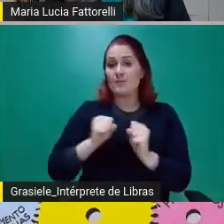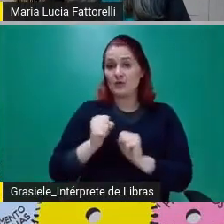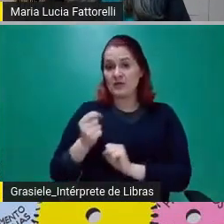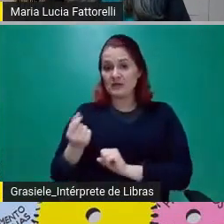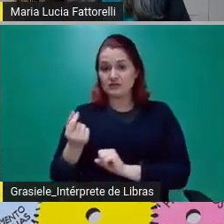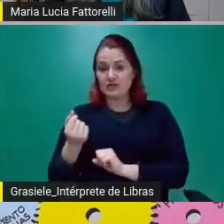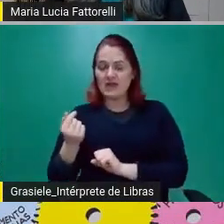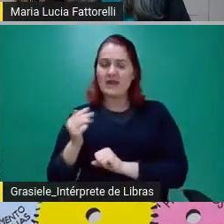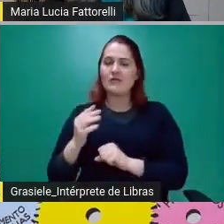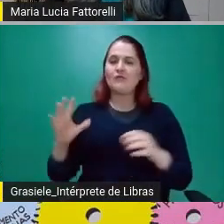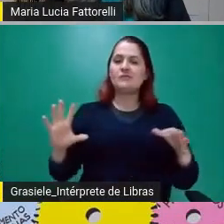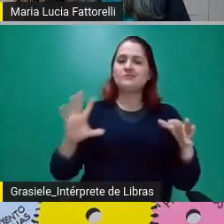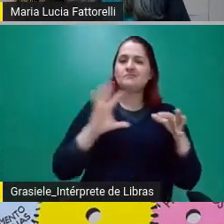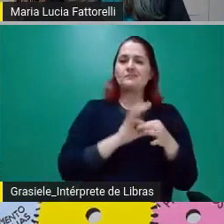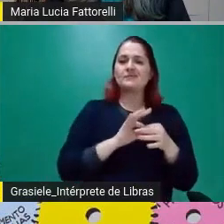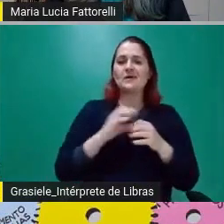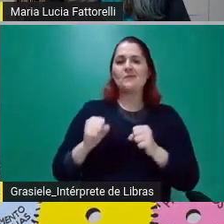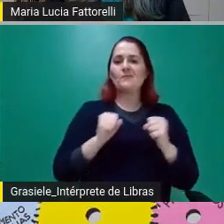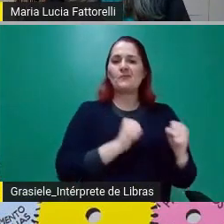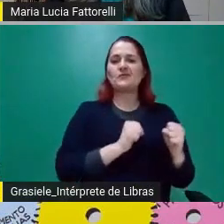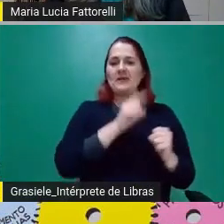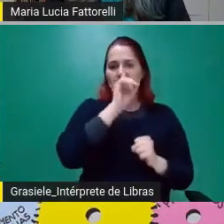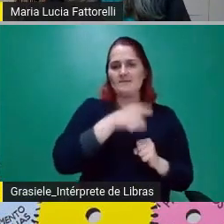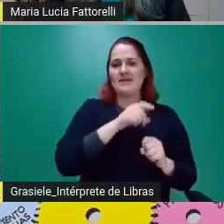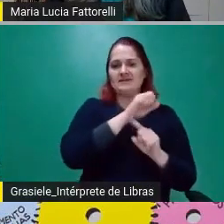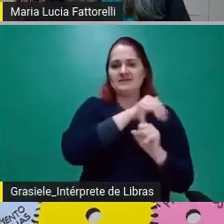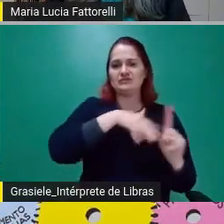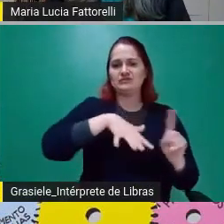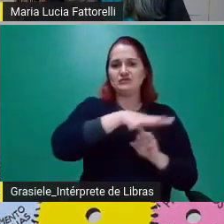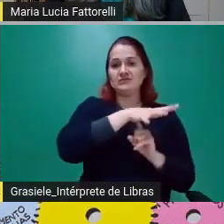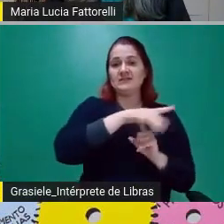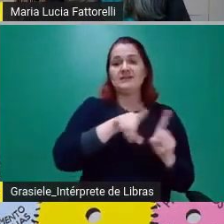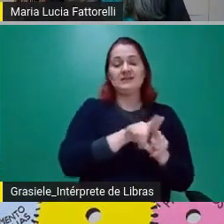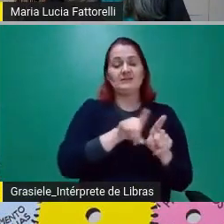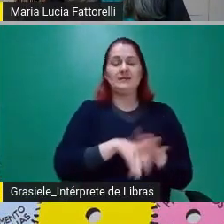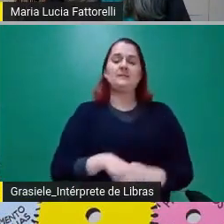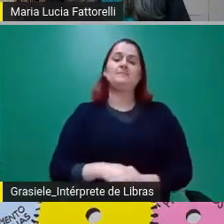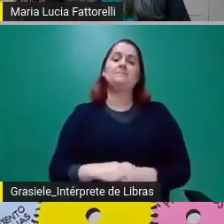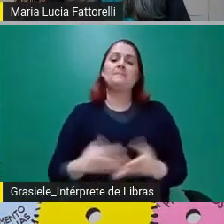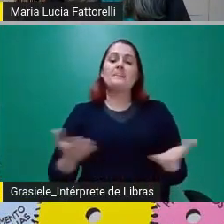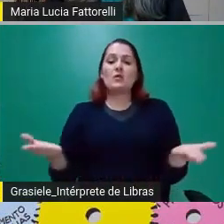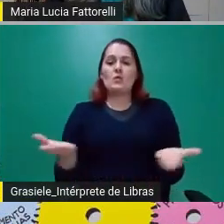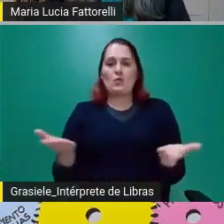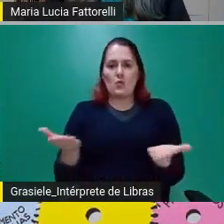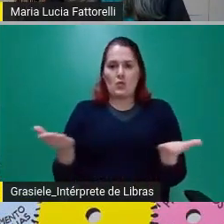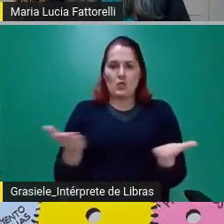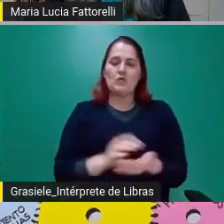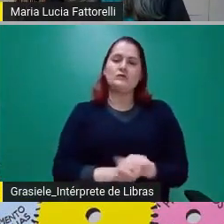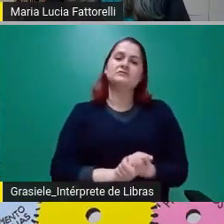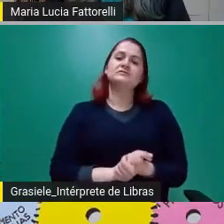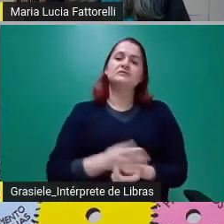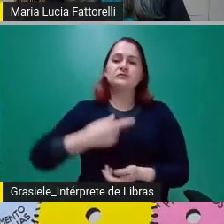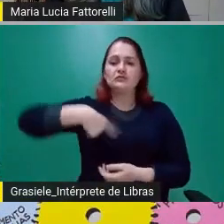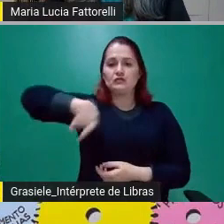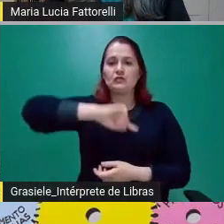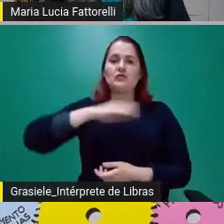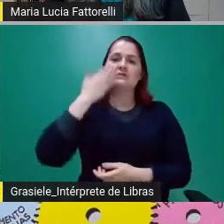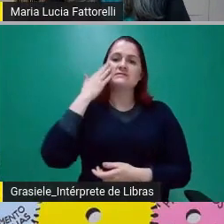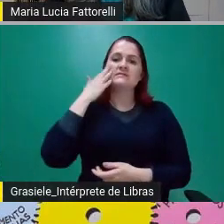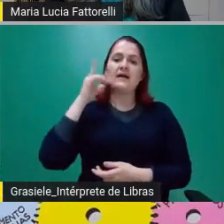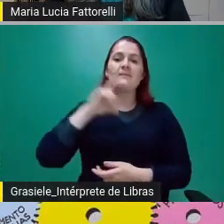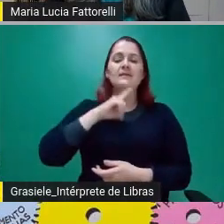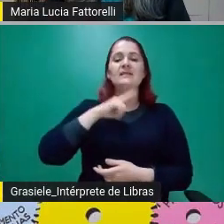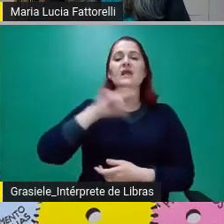com o processo de acumulação capitalista, que hoje está na sua etapa rentista, né, a